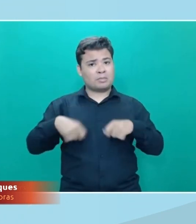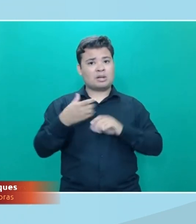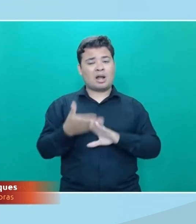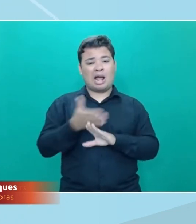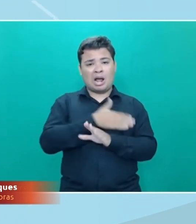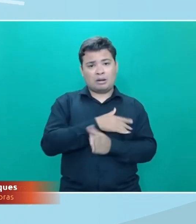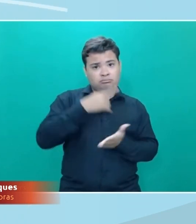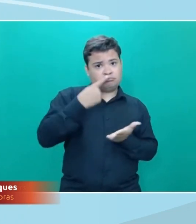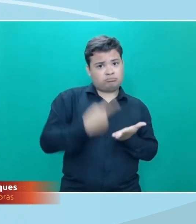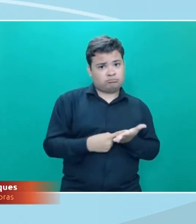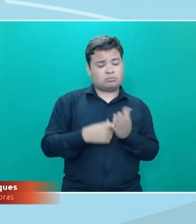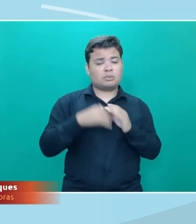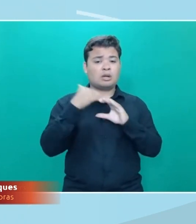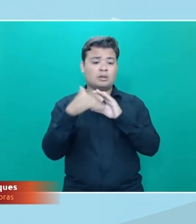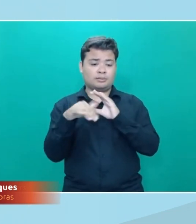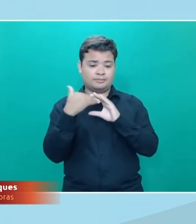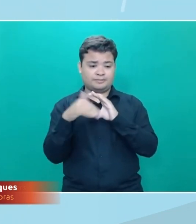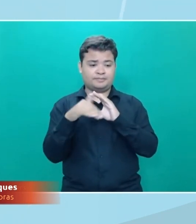agendamento pelo e-mail